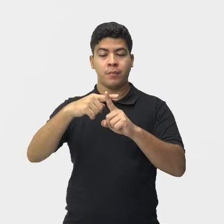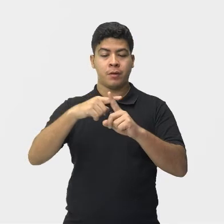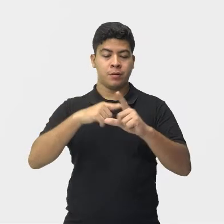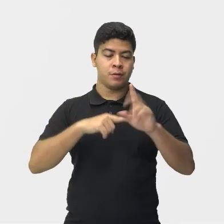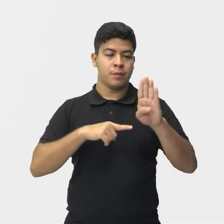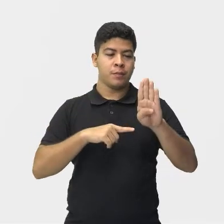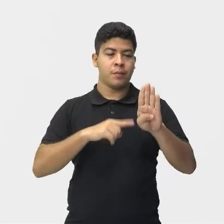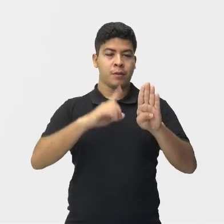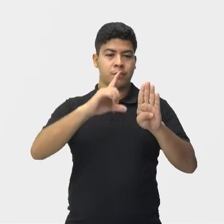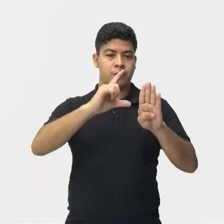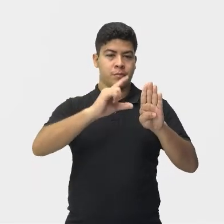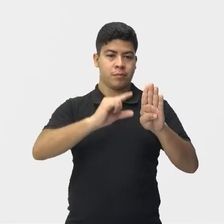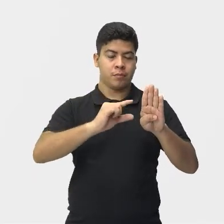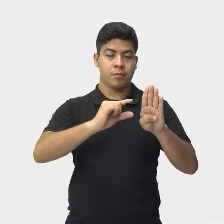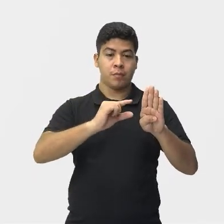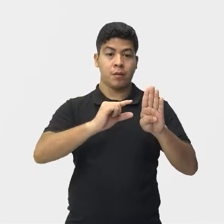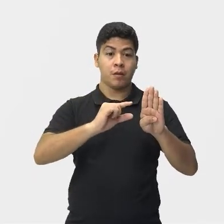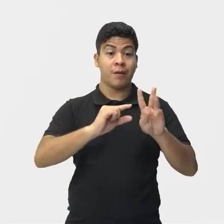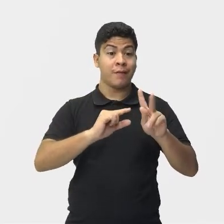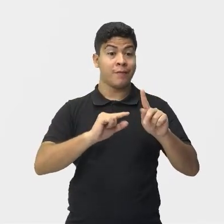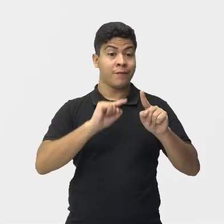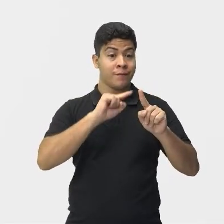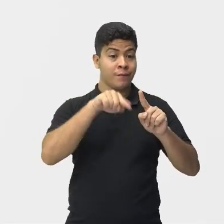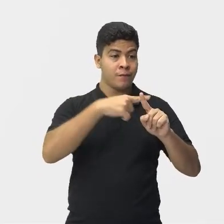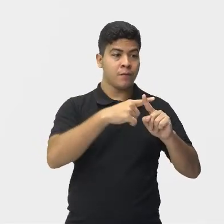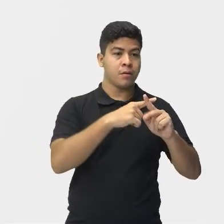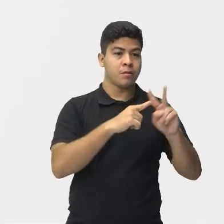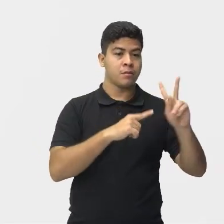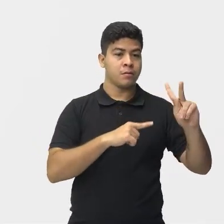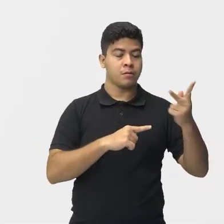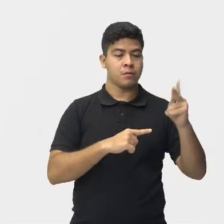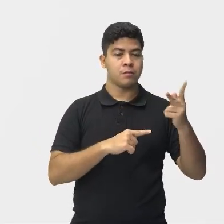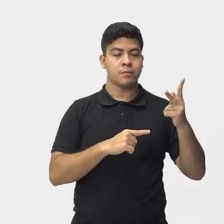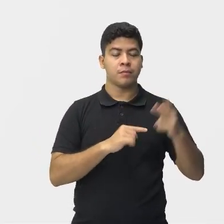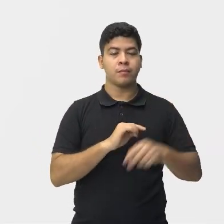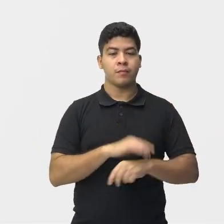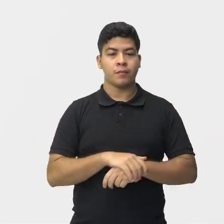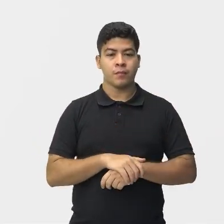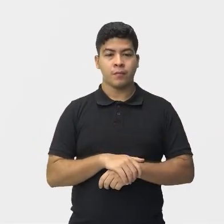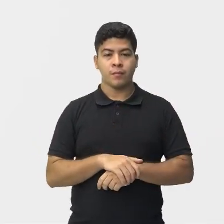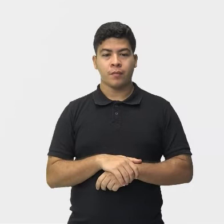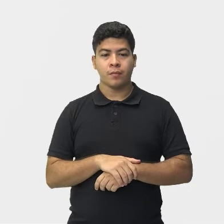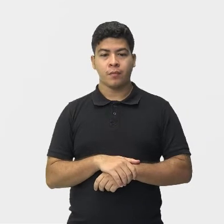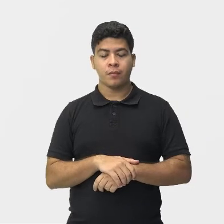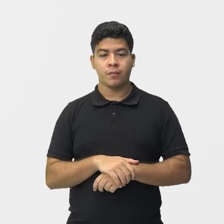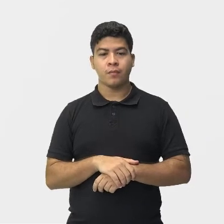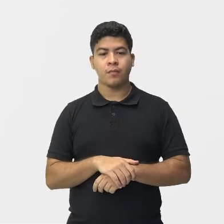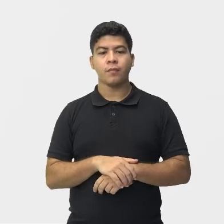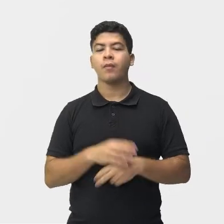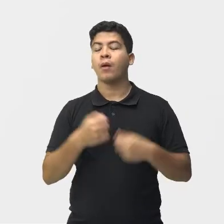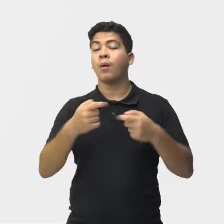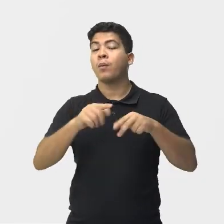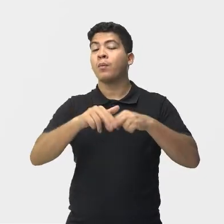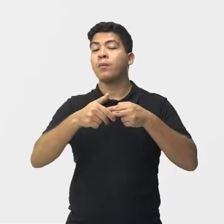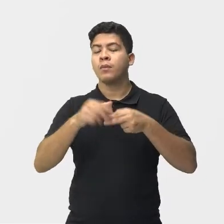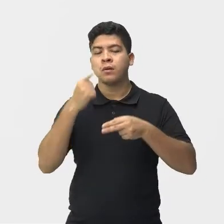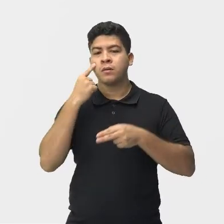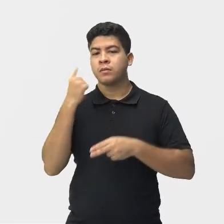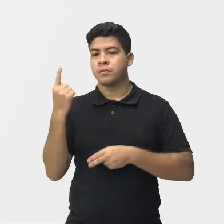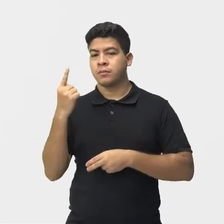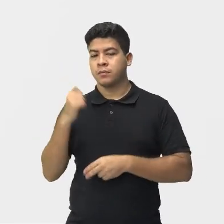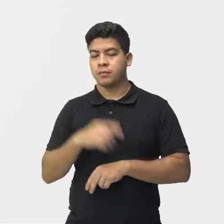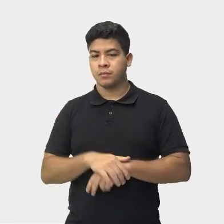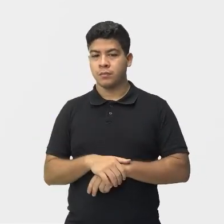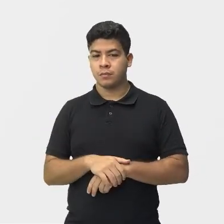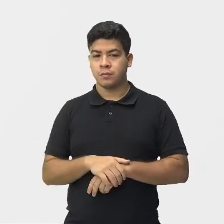45. A base menor é essa pequena distância aqui, ó, que vale 25. Então, por isso que está aqui, base